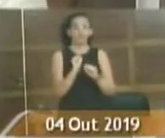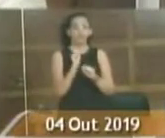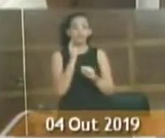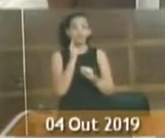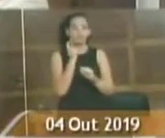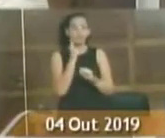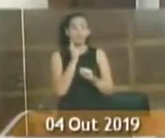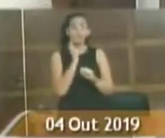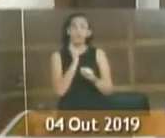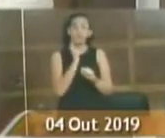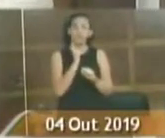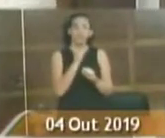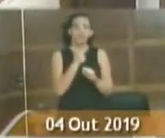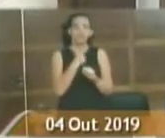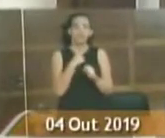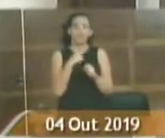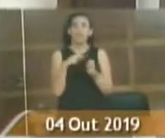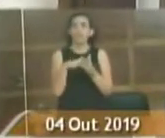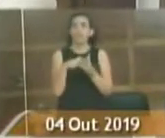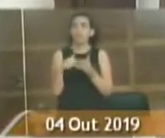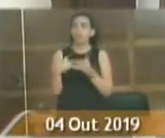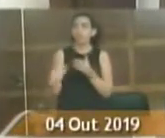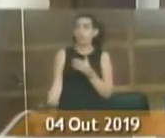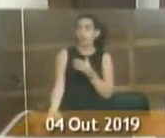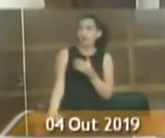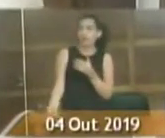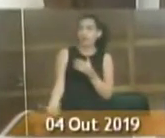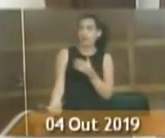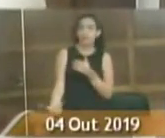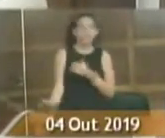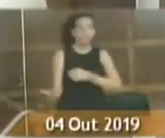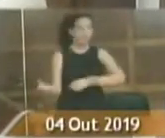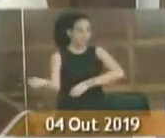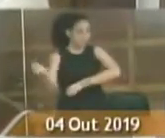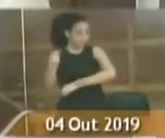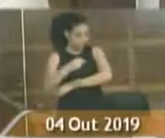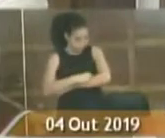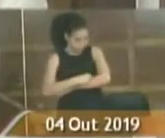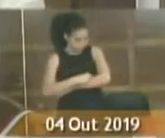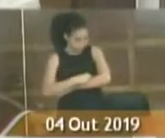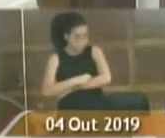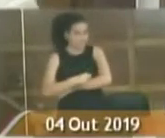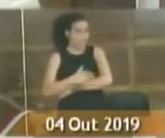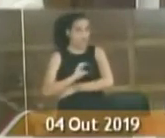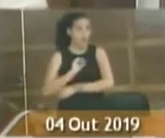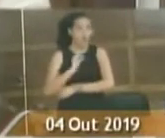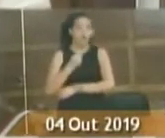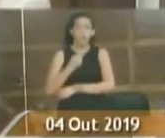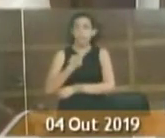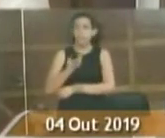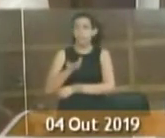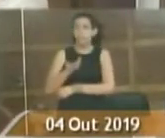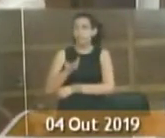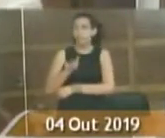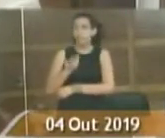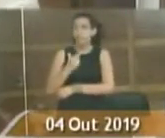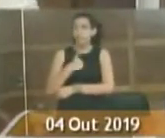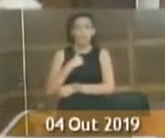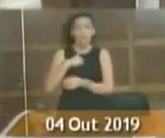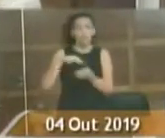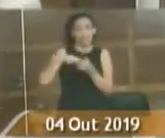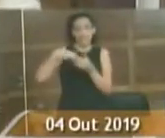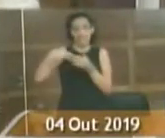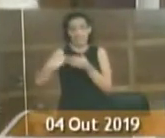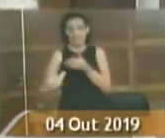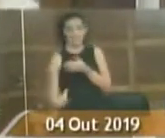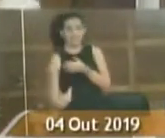entendeu? Eu caí lá na roseira, a roseira me espetou, entendeu? Ou então, eu caí na roseira,